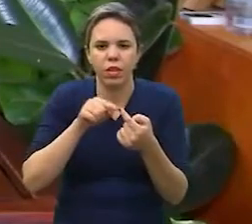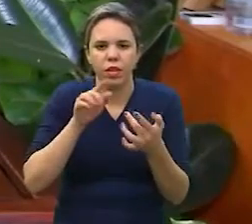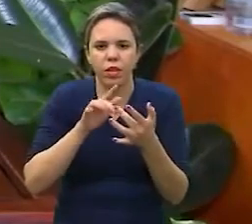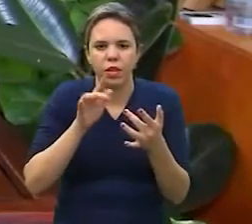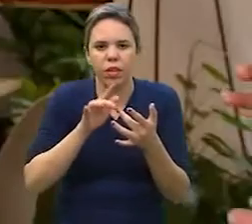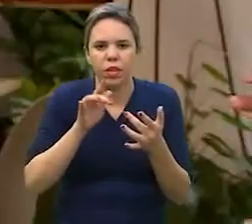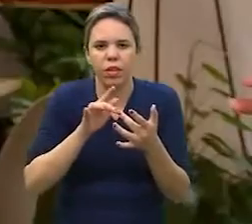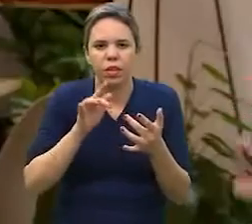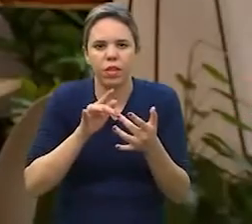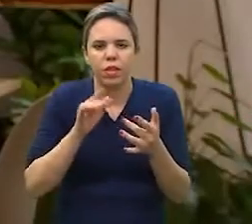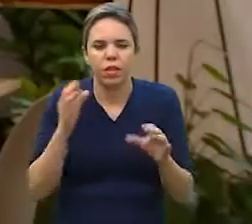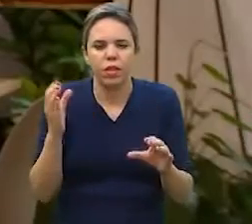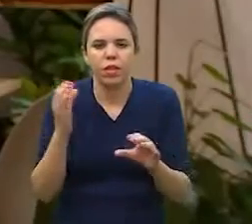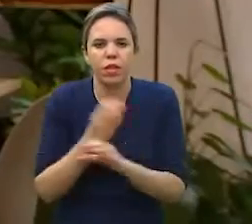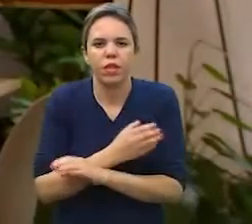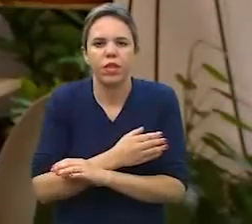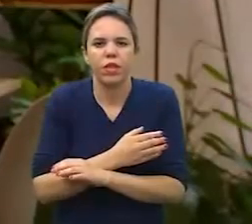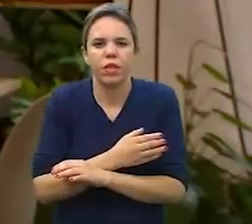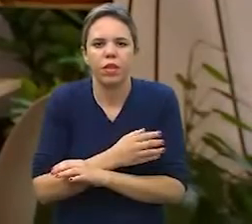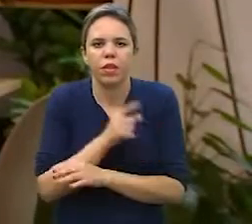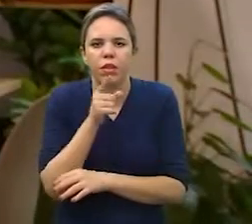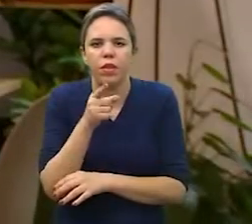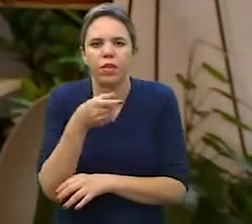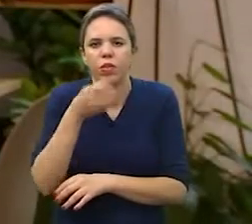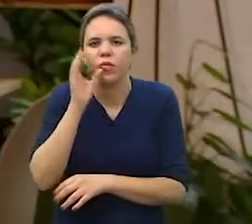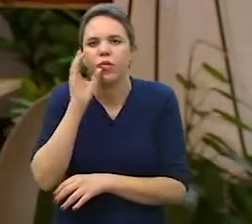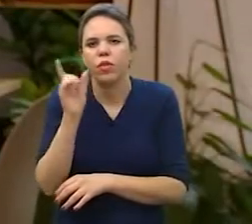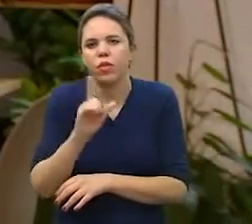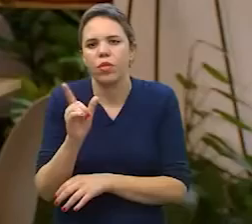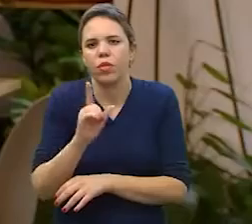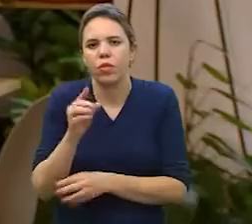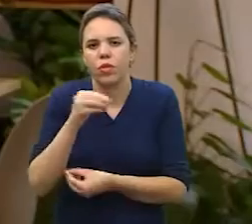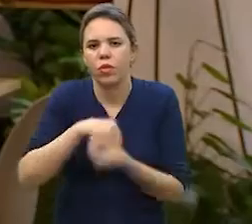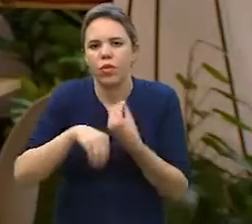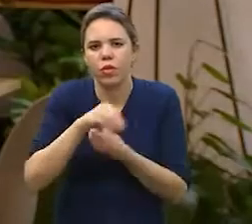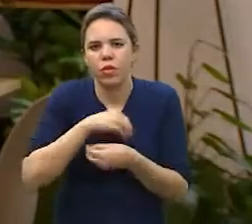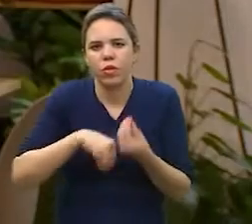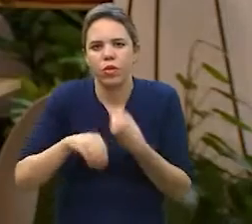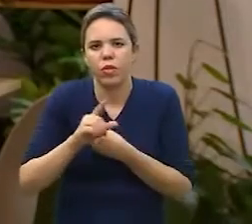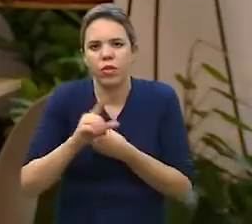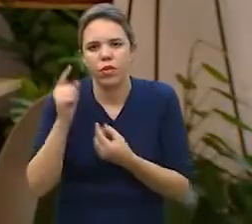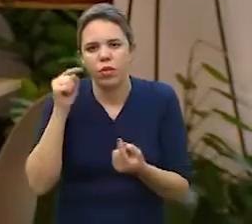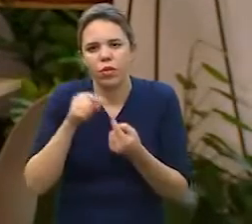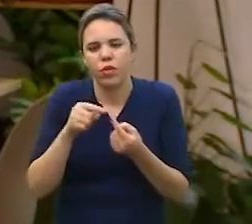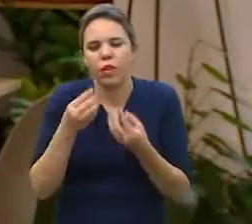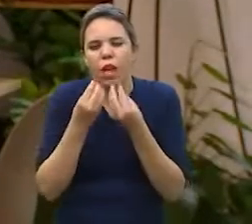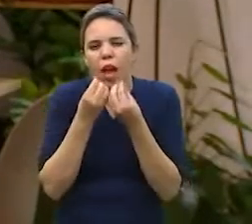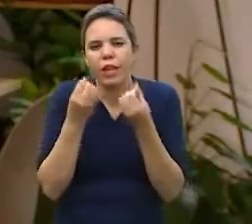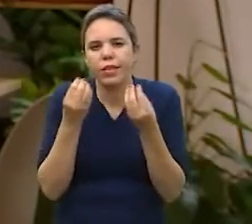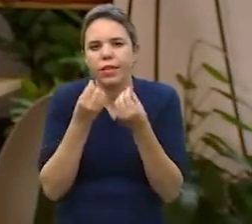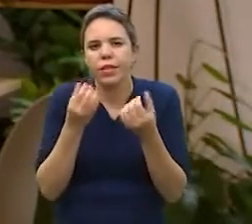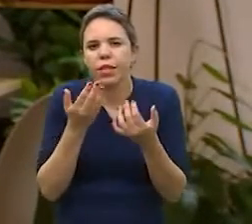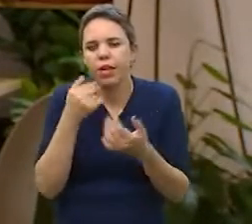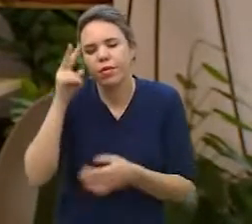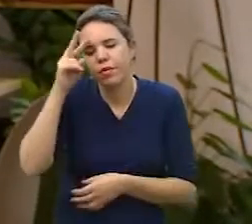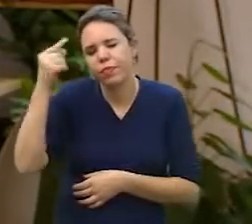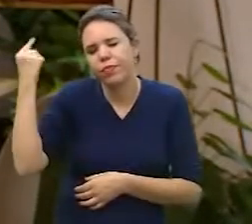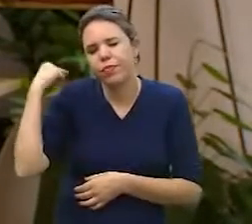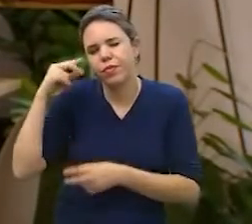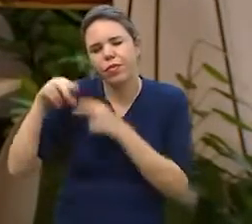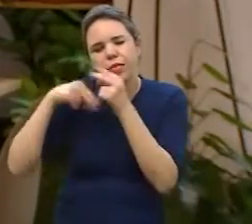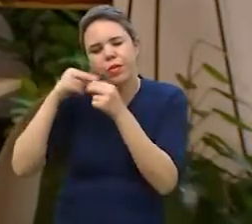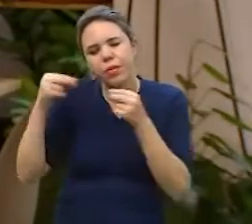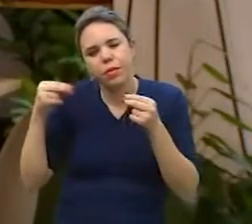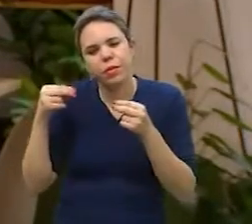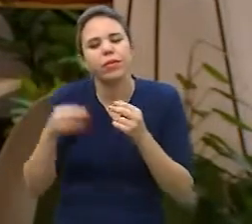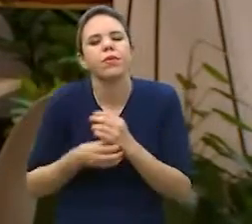com... Diretamente, totalmente. Porque assim, quando vocês forem beber, lógico que vai tudo misturar. Mas a ideia é que fique crocante ainda, para lembrar o bombom,